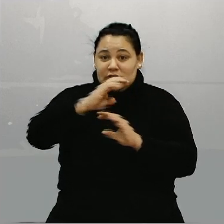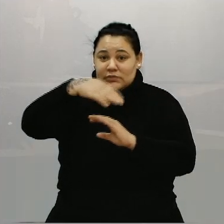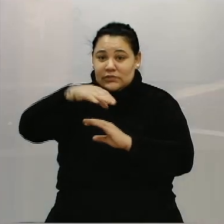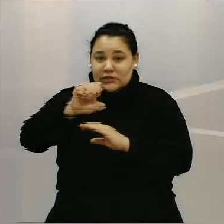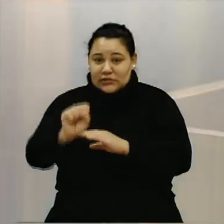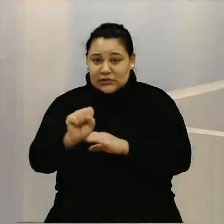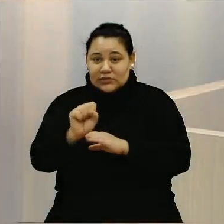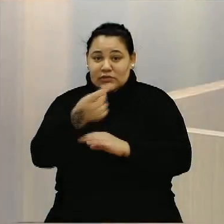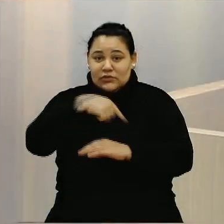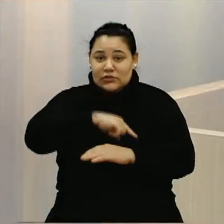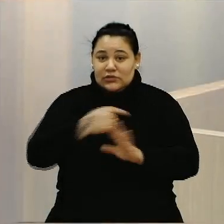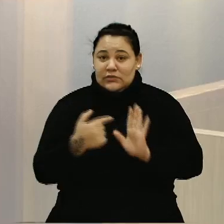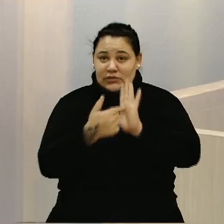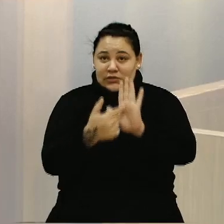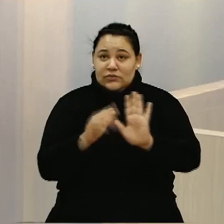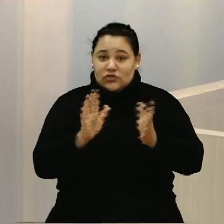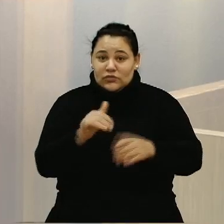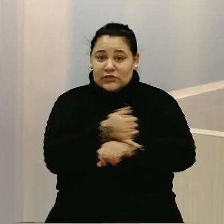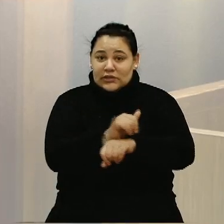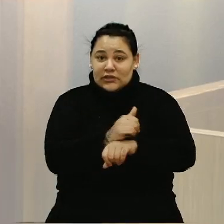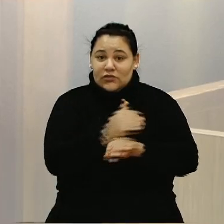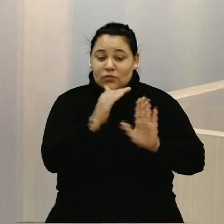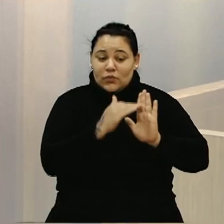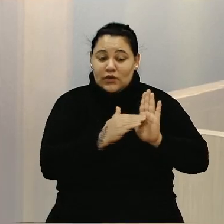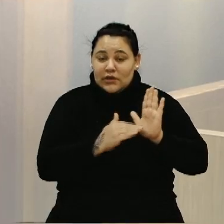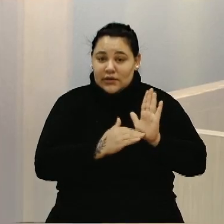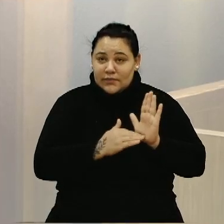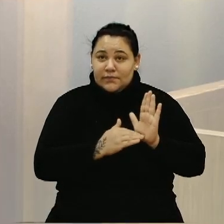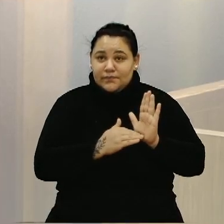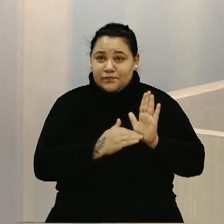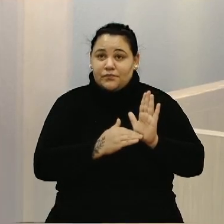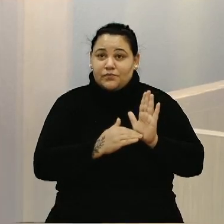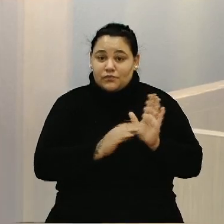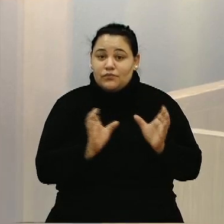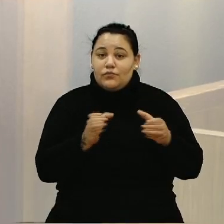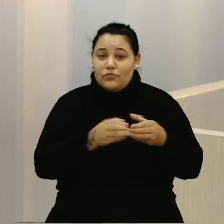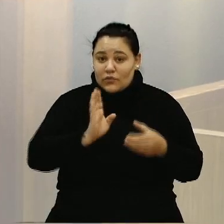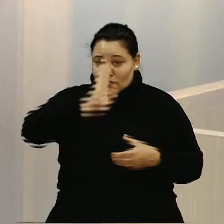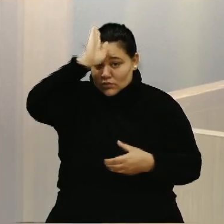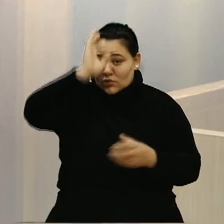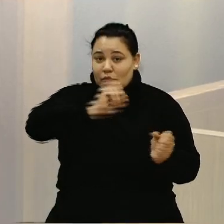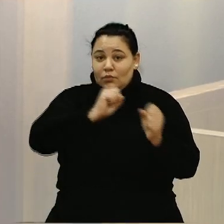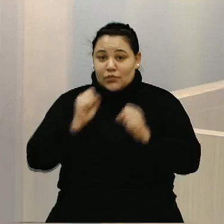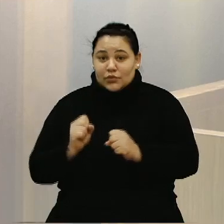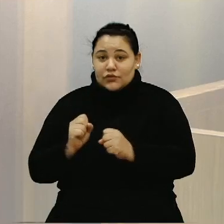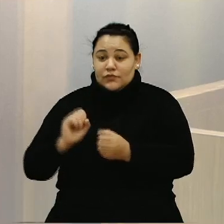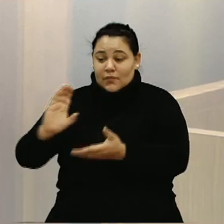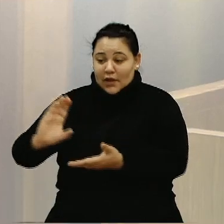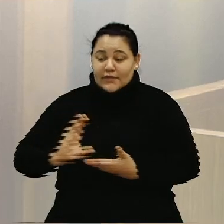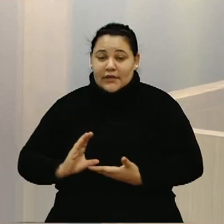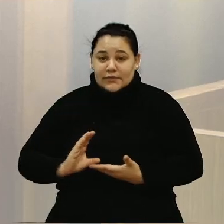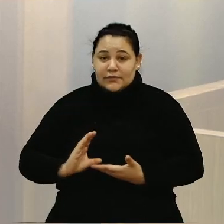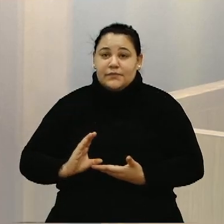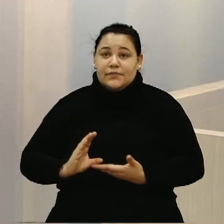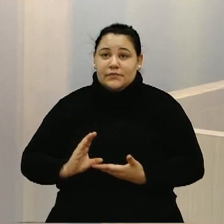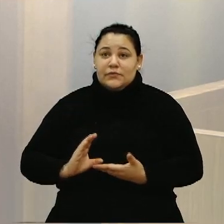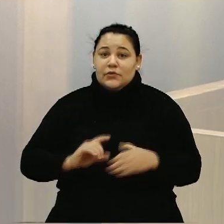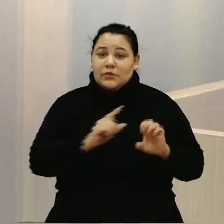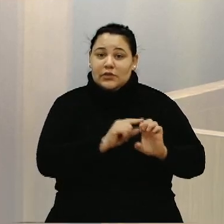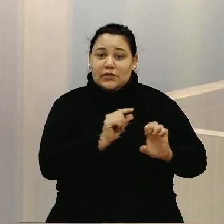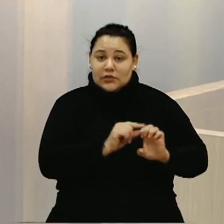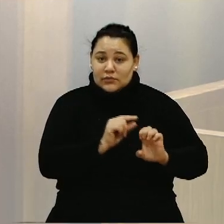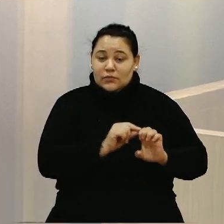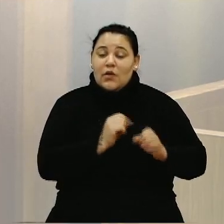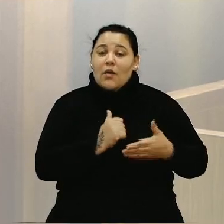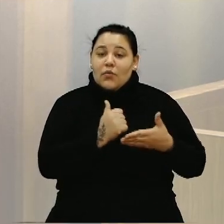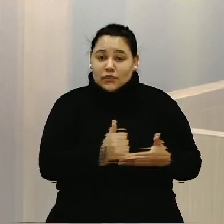gente apresenta já esse programa onde o Corpo de Bombeiros pode receber equipamentos diretamente para Caxias do Sul, o empresário daqui apoiando a